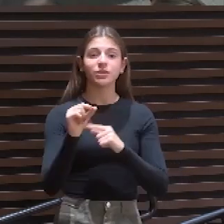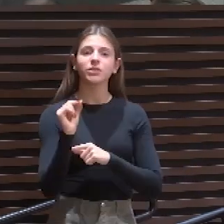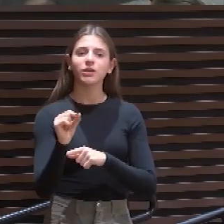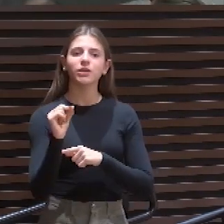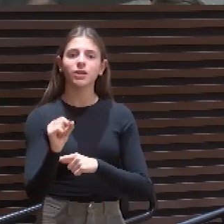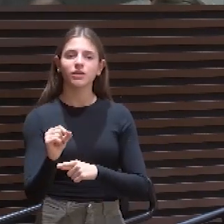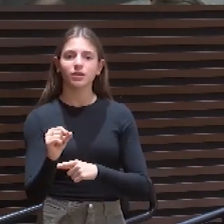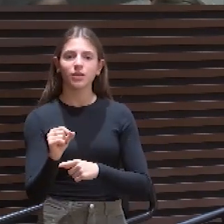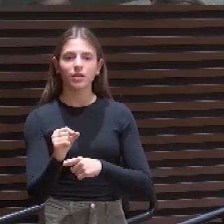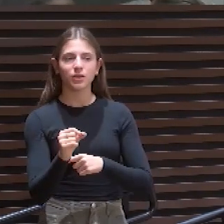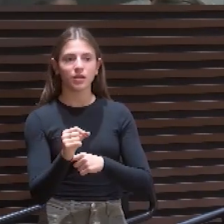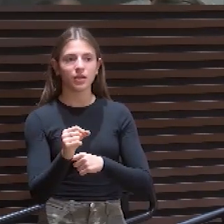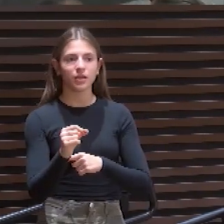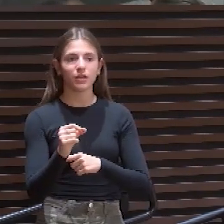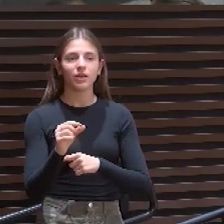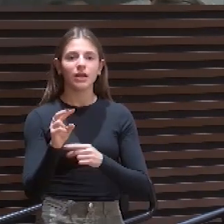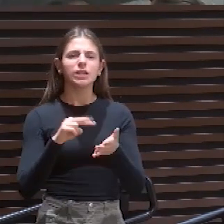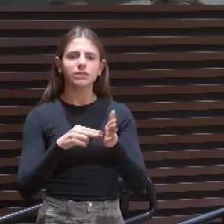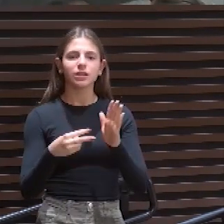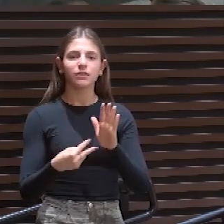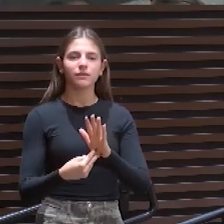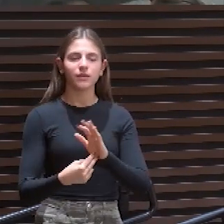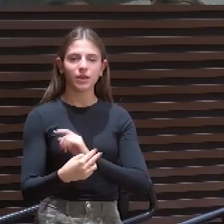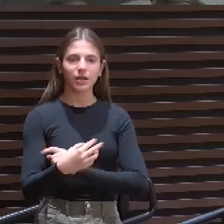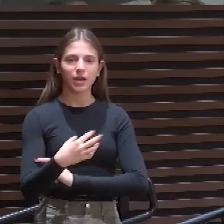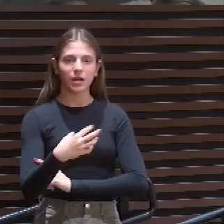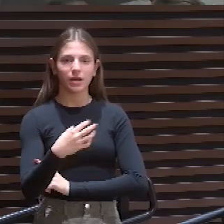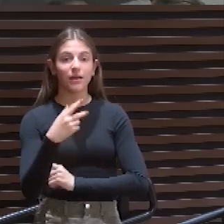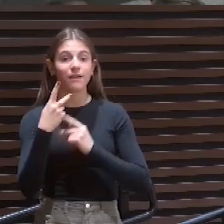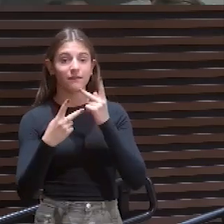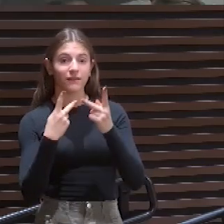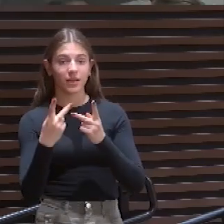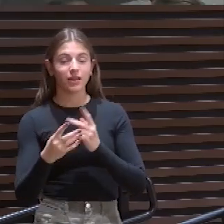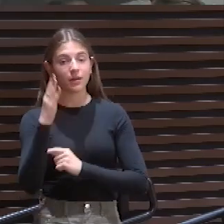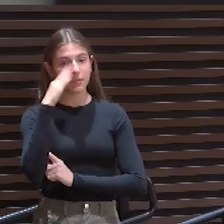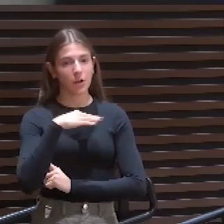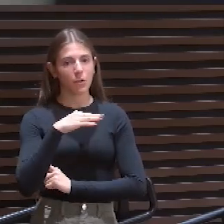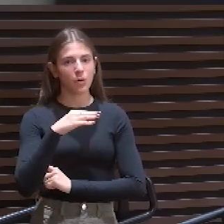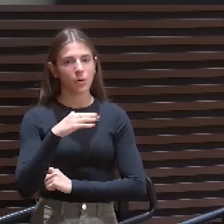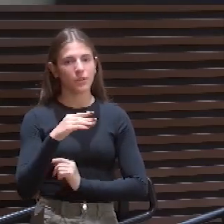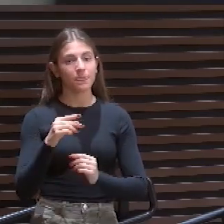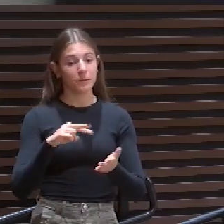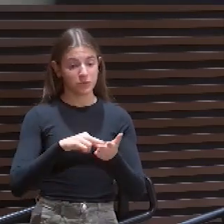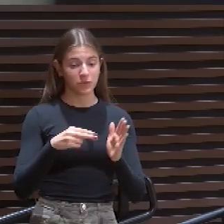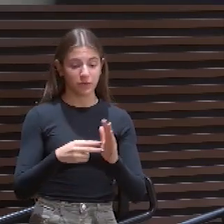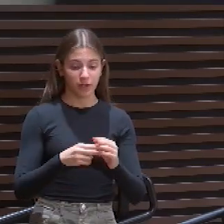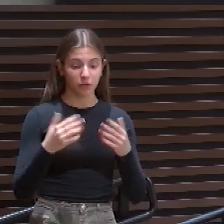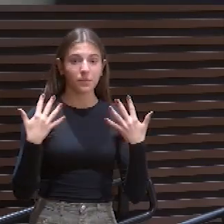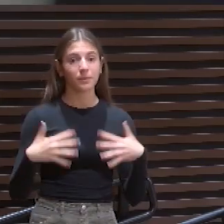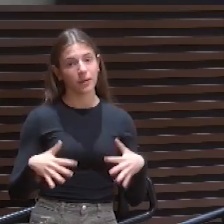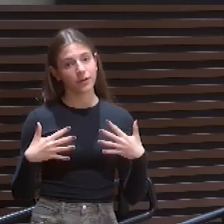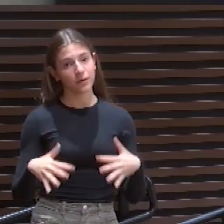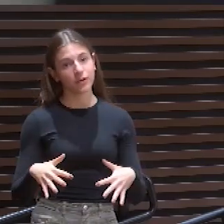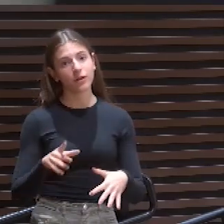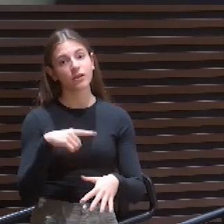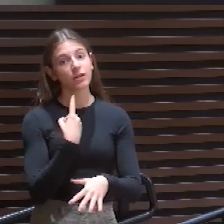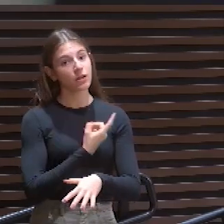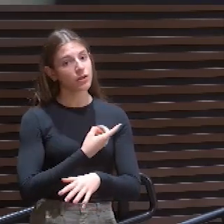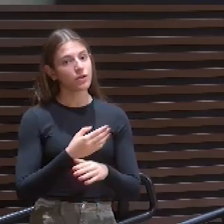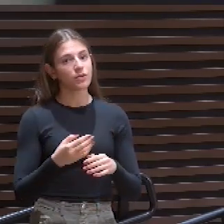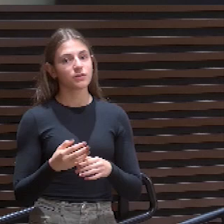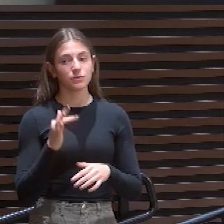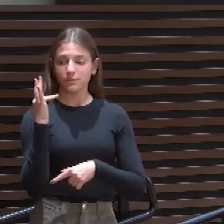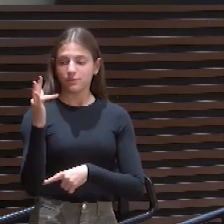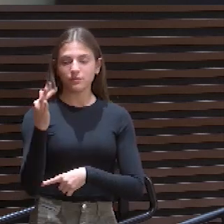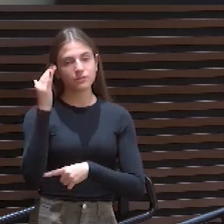o ato de falar mal? Ele tem um significado muito maior. E é isso que nós vamos entender, se Deus